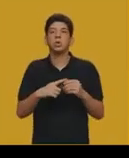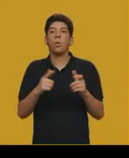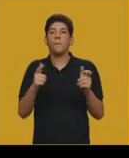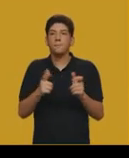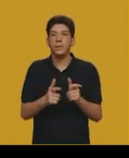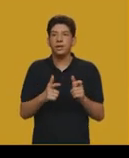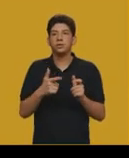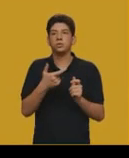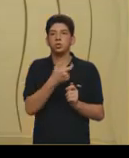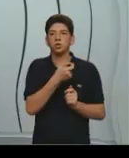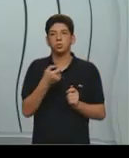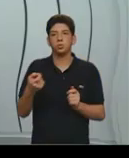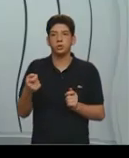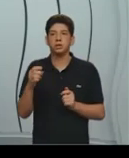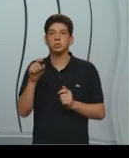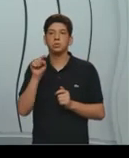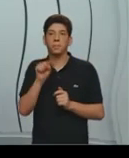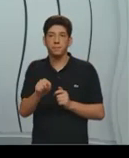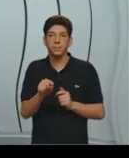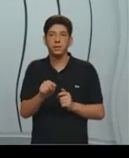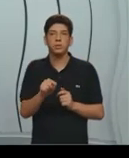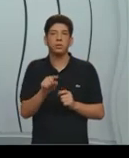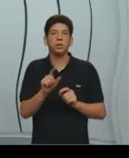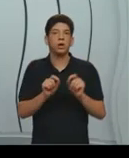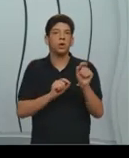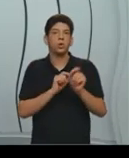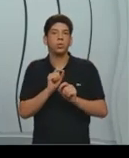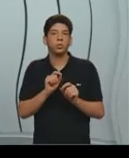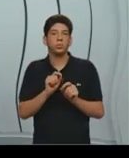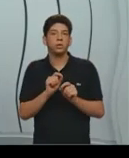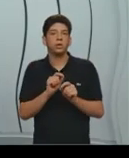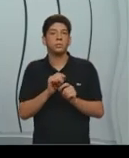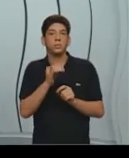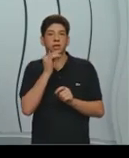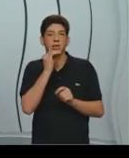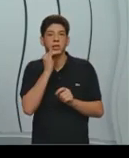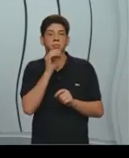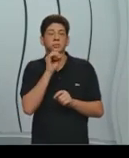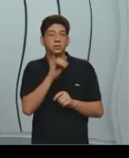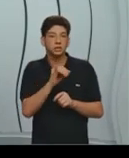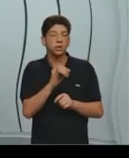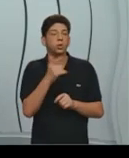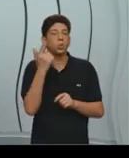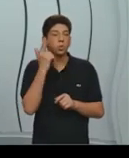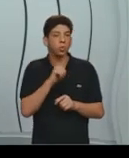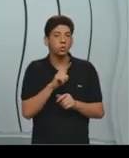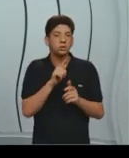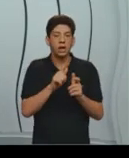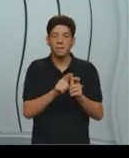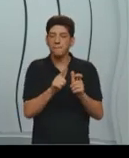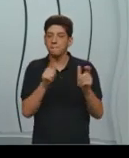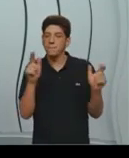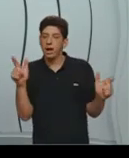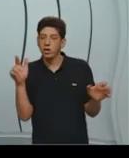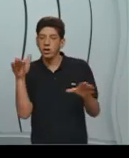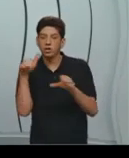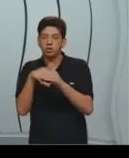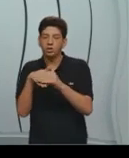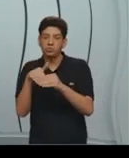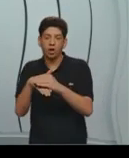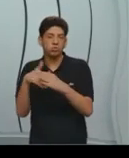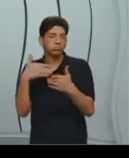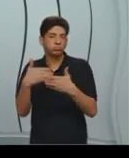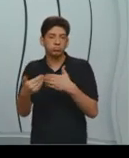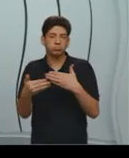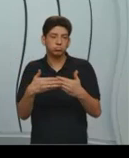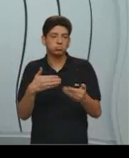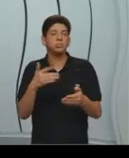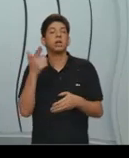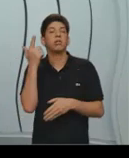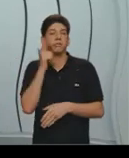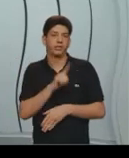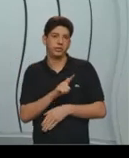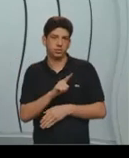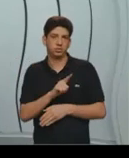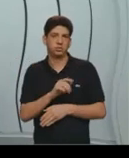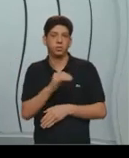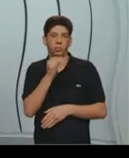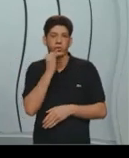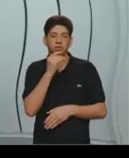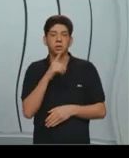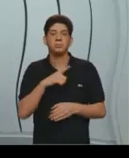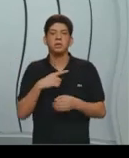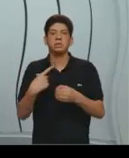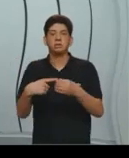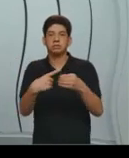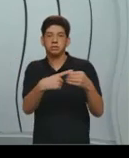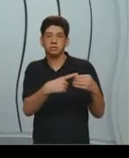majoritário simples, que é uma eleição que quem conseguir a maioria dos votos, independente da quantidade desses votos, ele vai ser eleito. Por exemplo, tem várias cidades